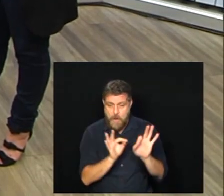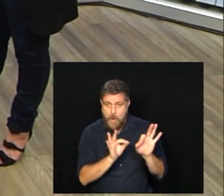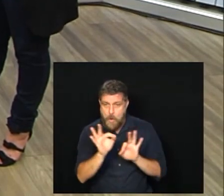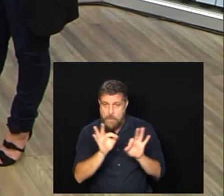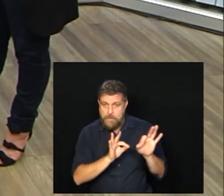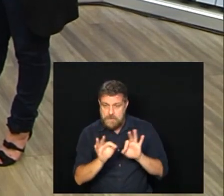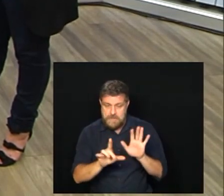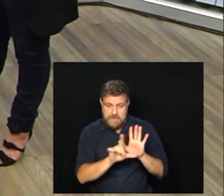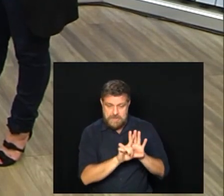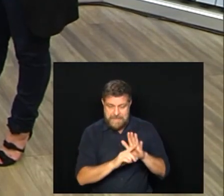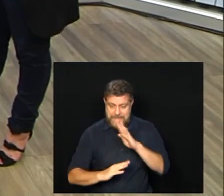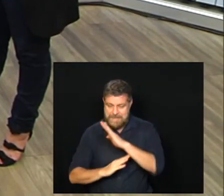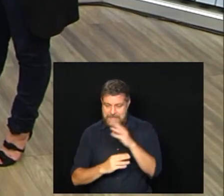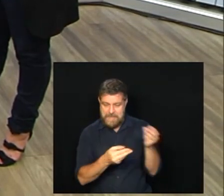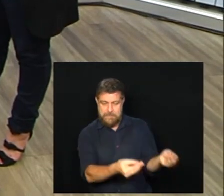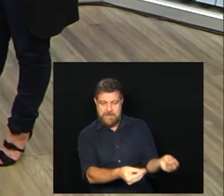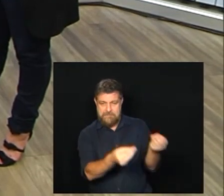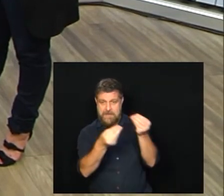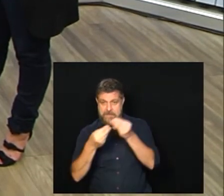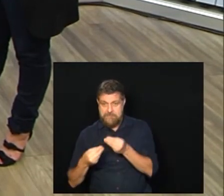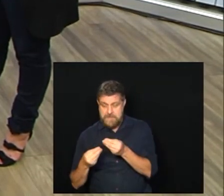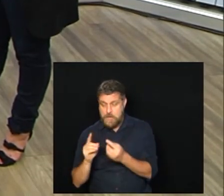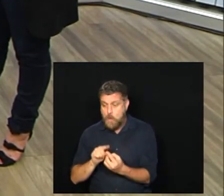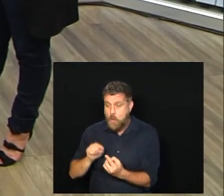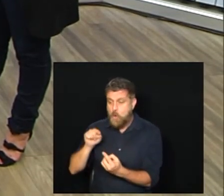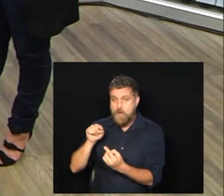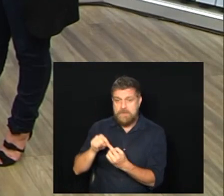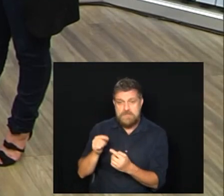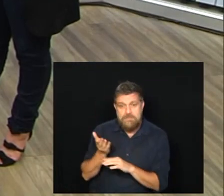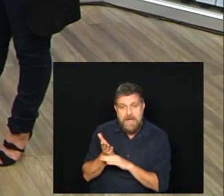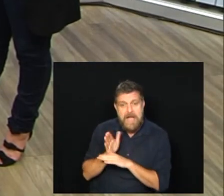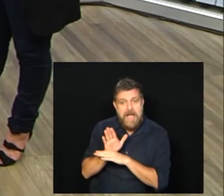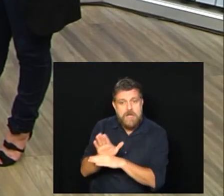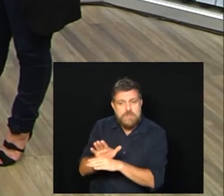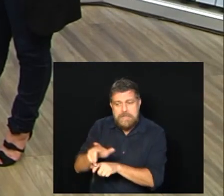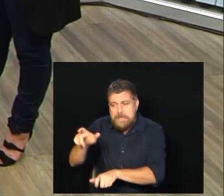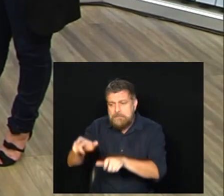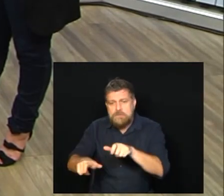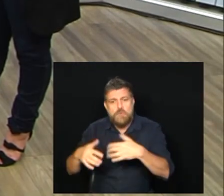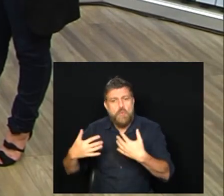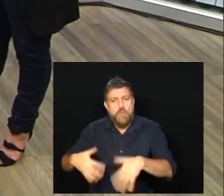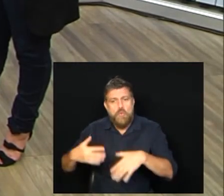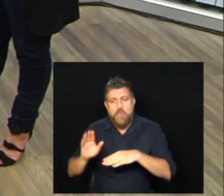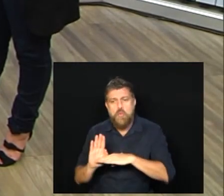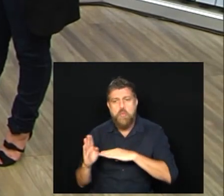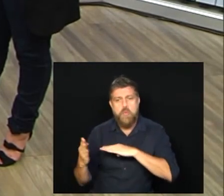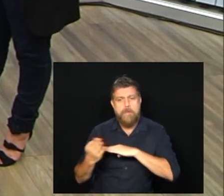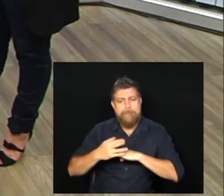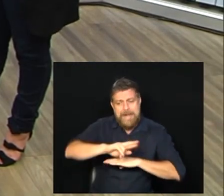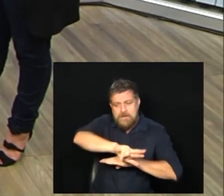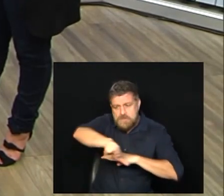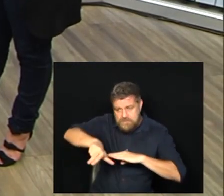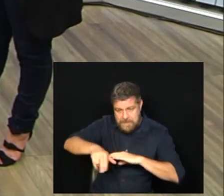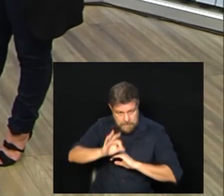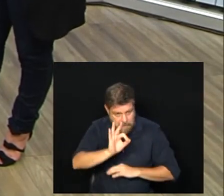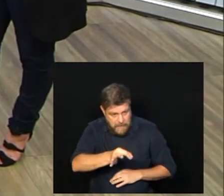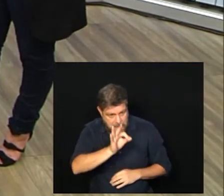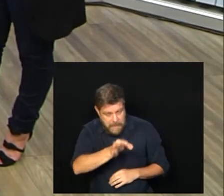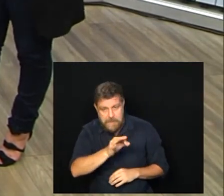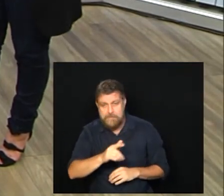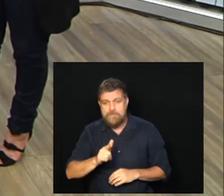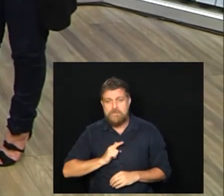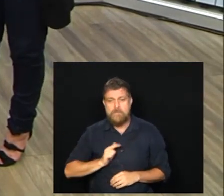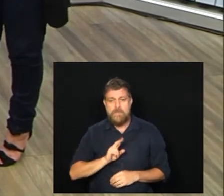aqui para a Câmara de Campinas e que pretende beneficiar muitas pessoas e muitos bairros aqui da nossa cidade. O projeto